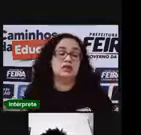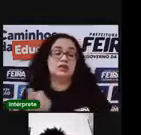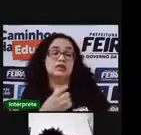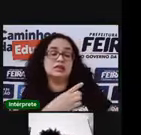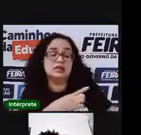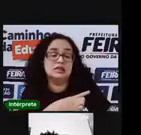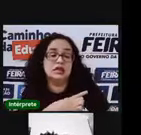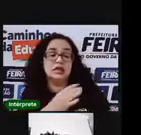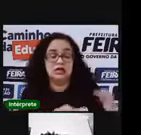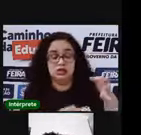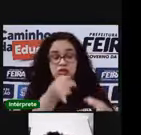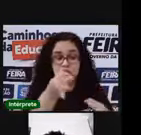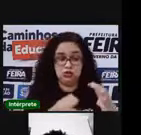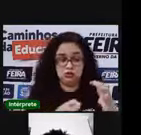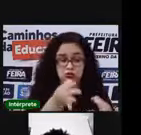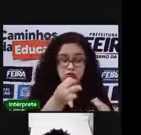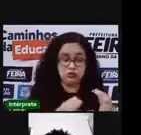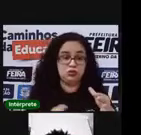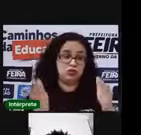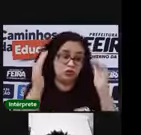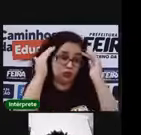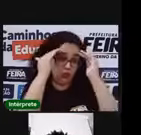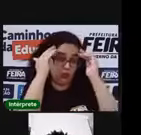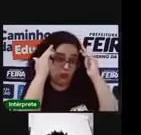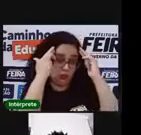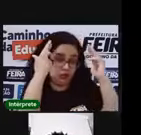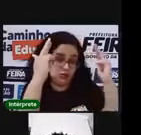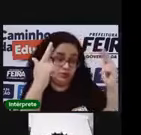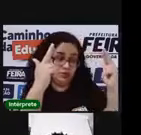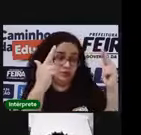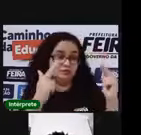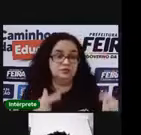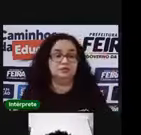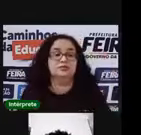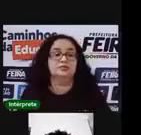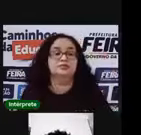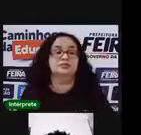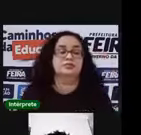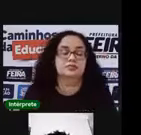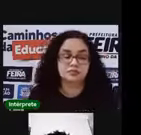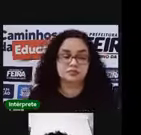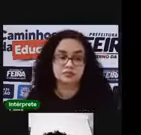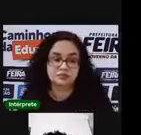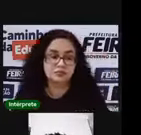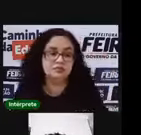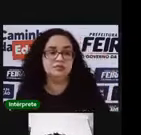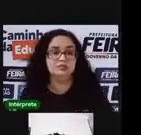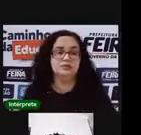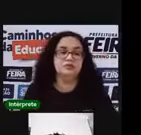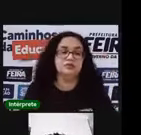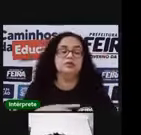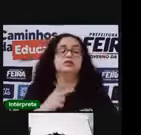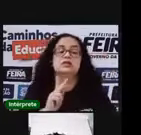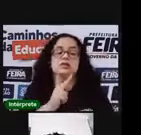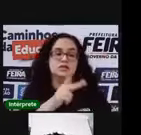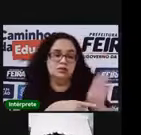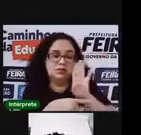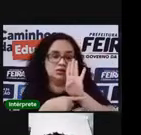a justiça, o respeito, não é, a coerência, eu estou sendo